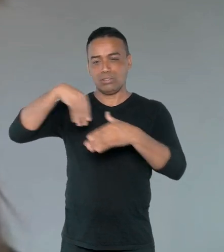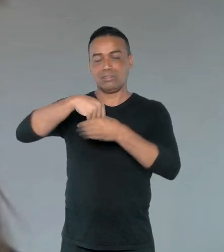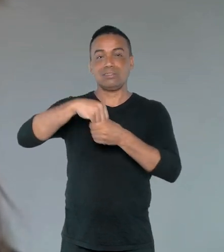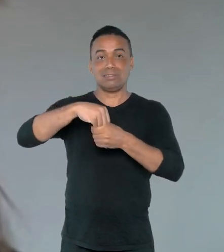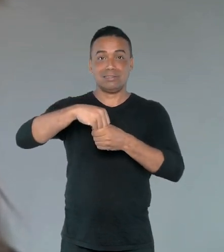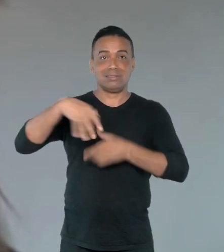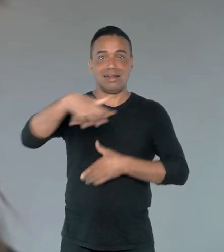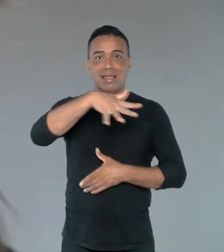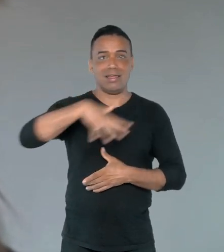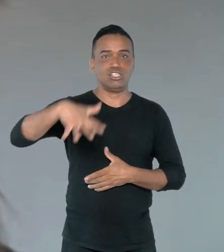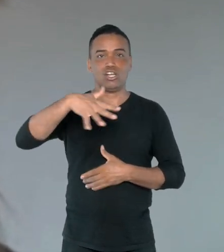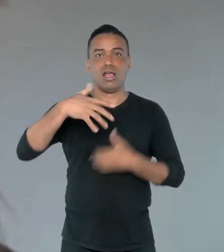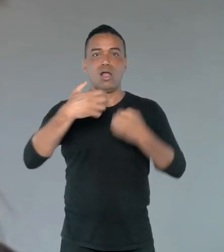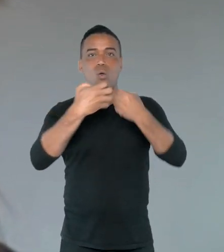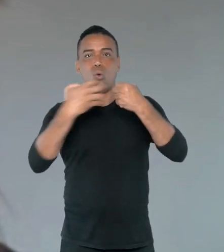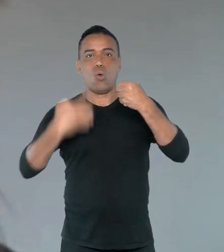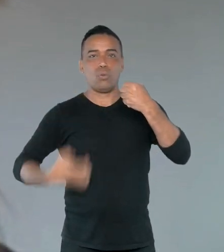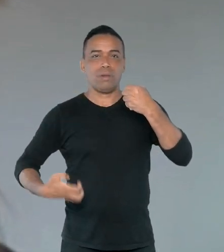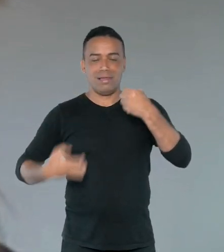de Ouro Preto,